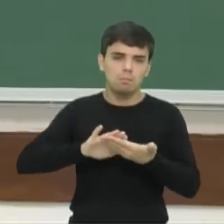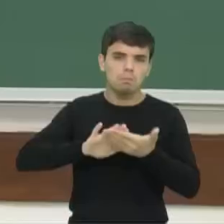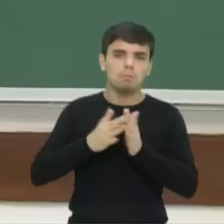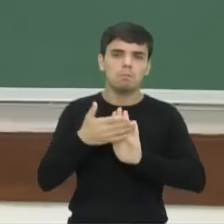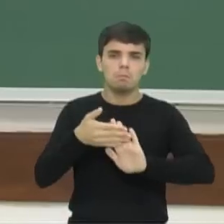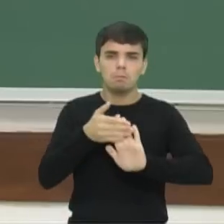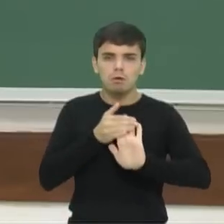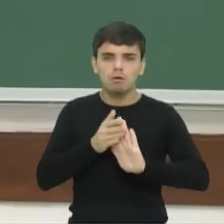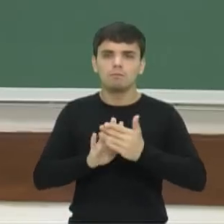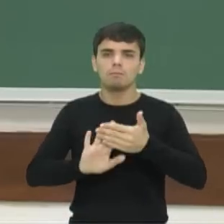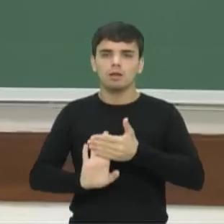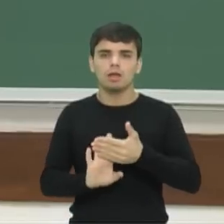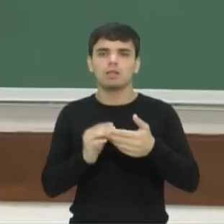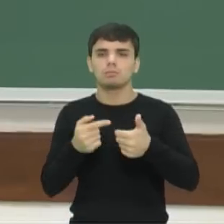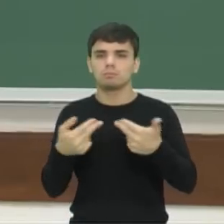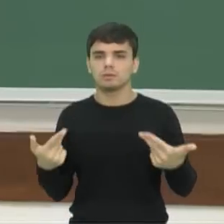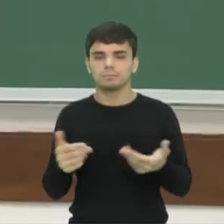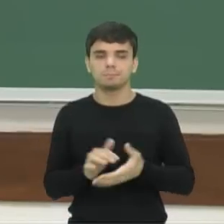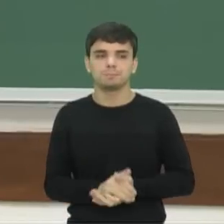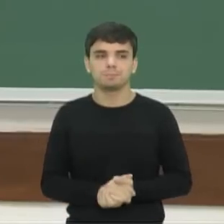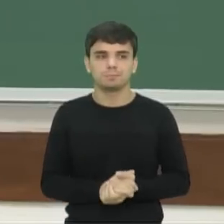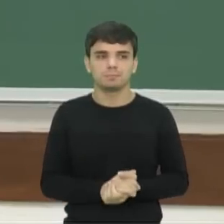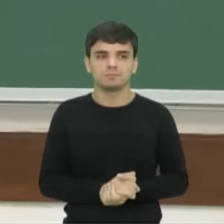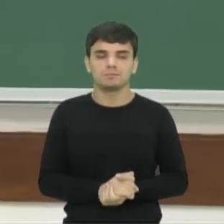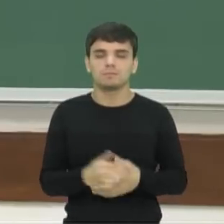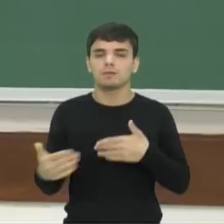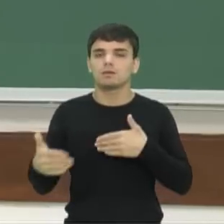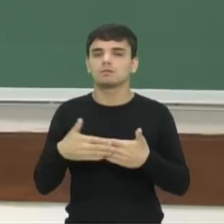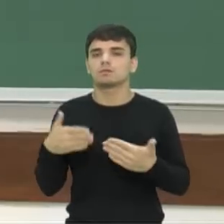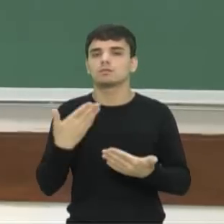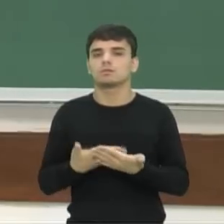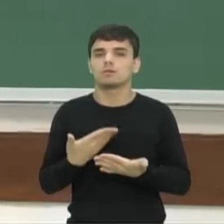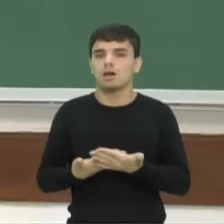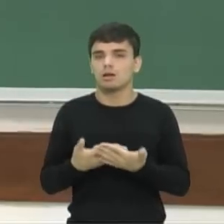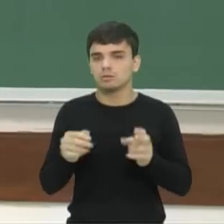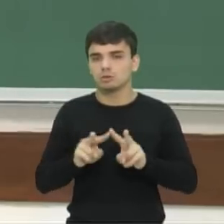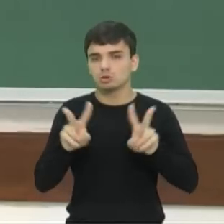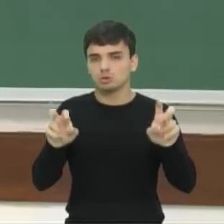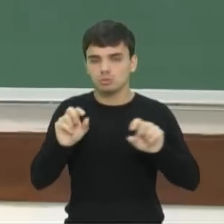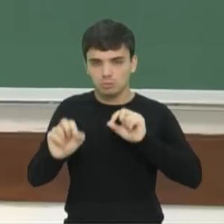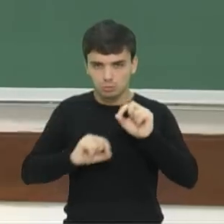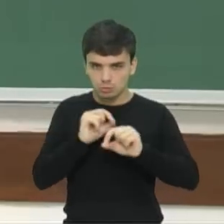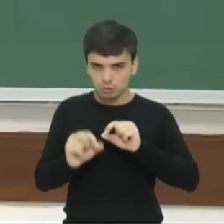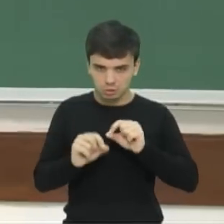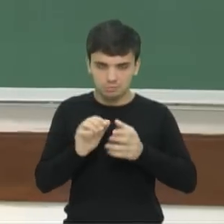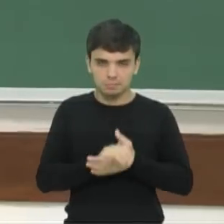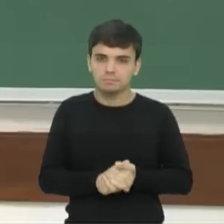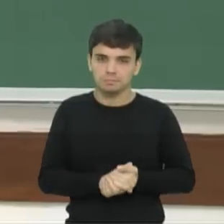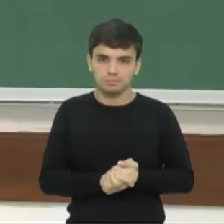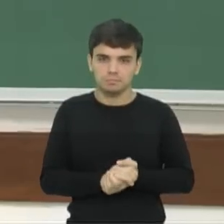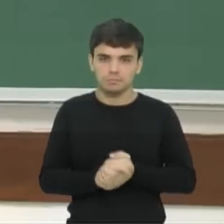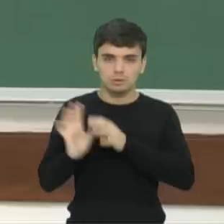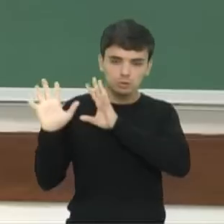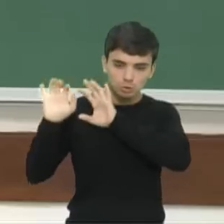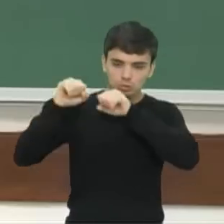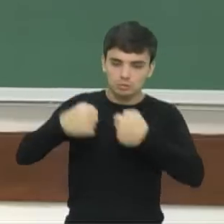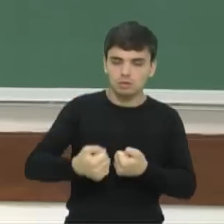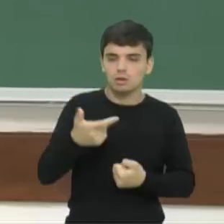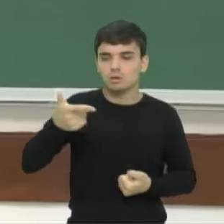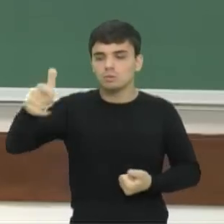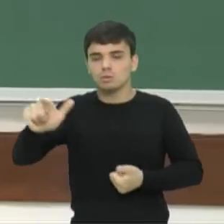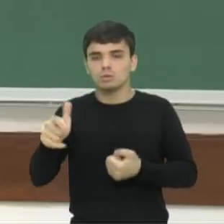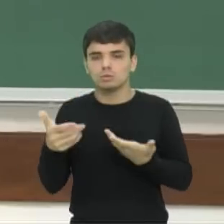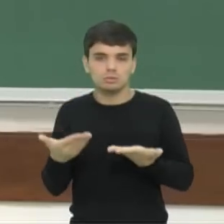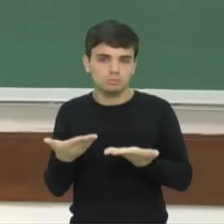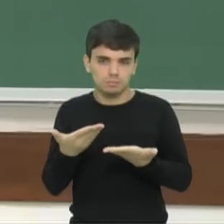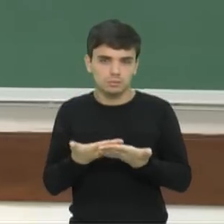mais. Então tá aqui a dica da aula de hoje e fechamos a nossa aula que falamos sobre o judô. Então a aula que vem, tratamos na aula